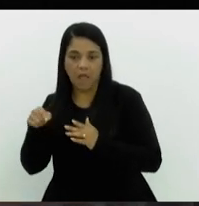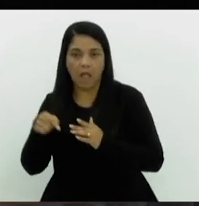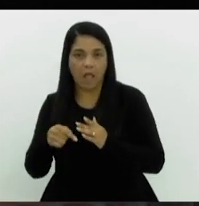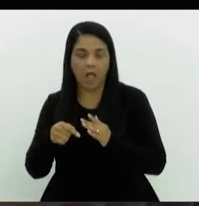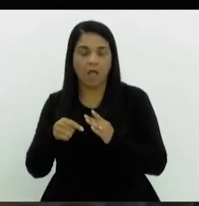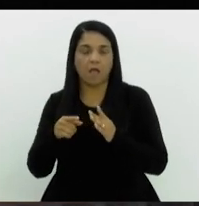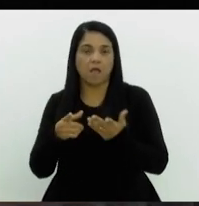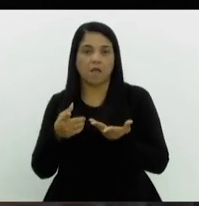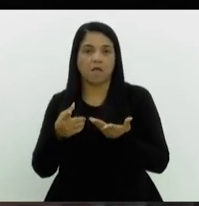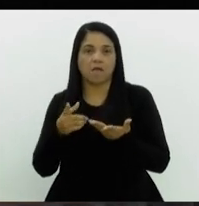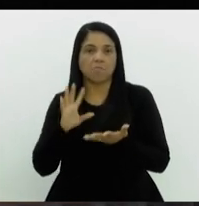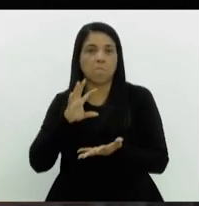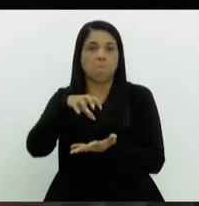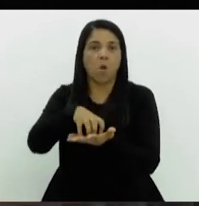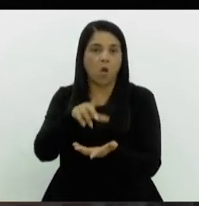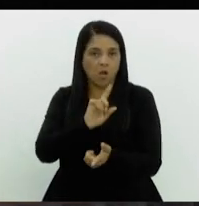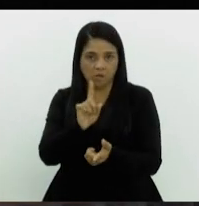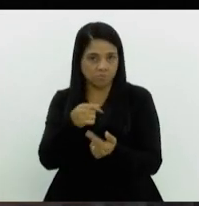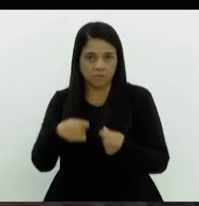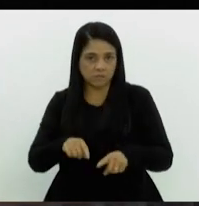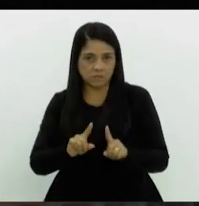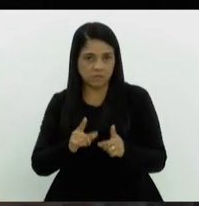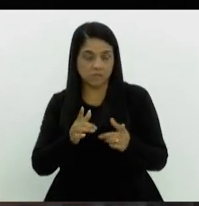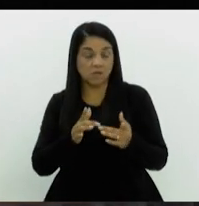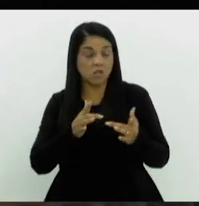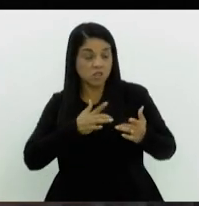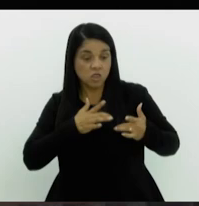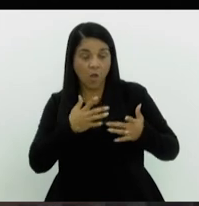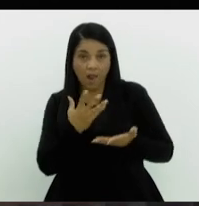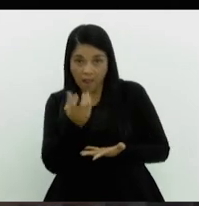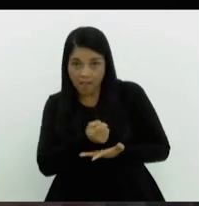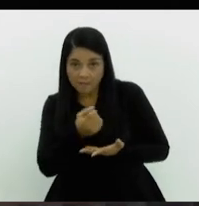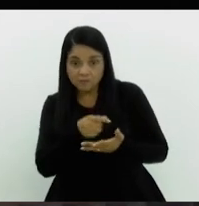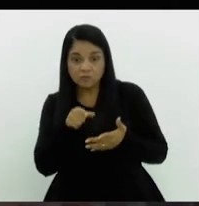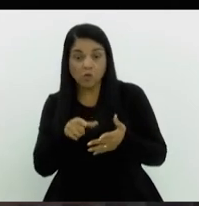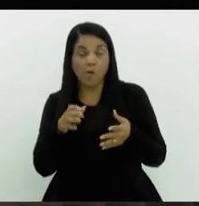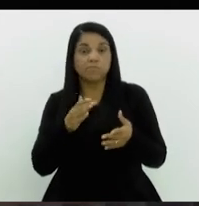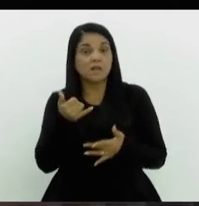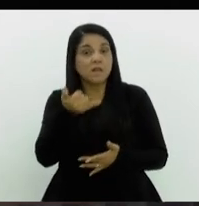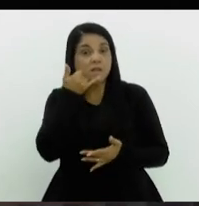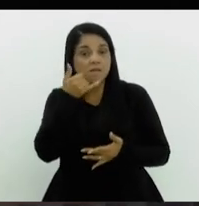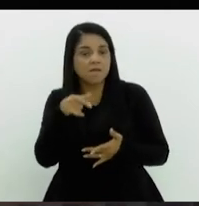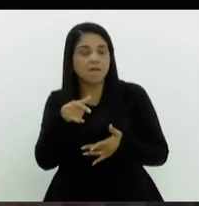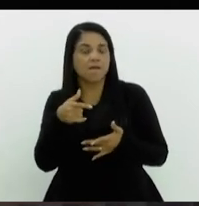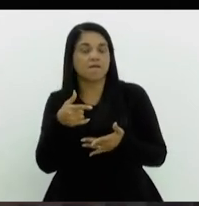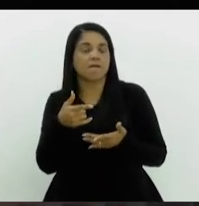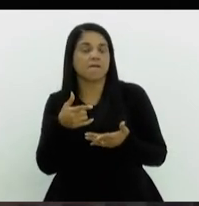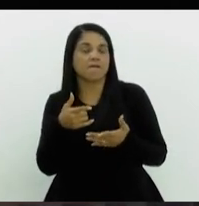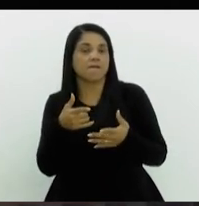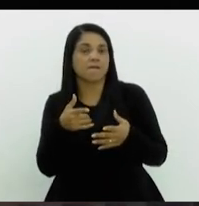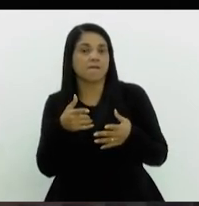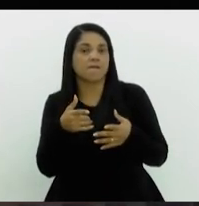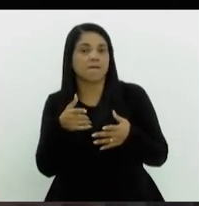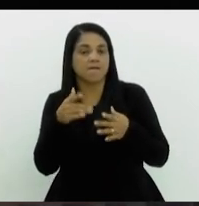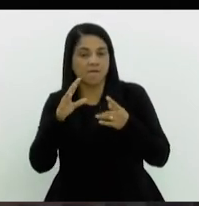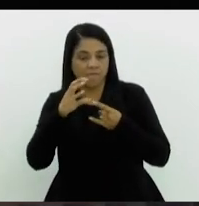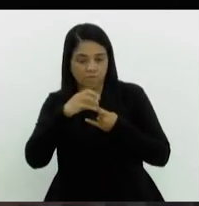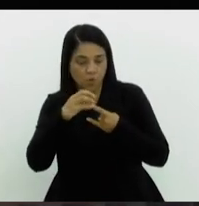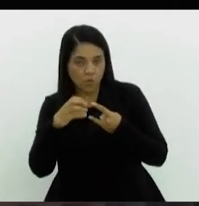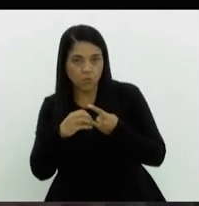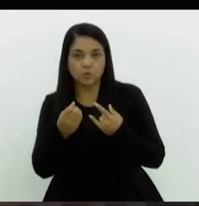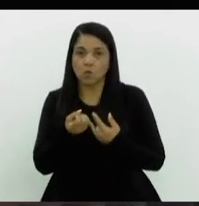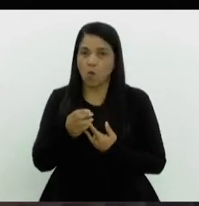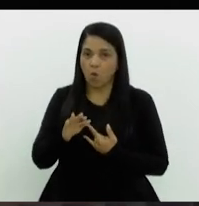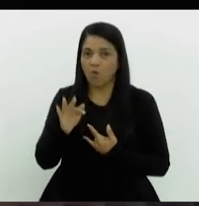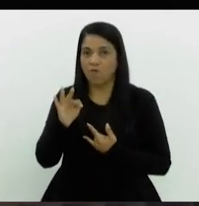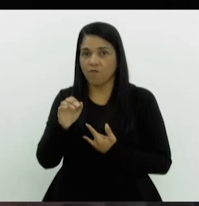nenhum posto para ela doar esse leite. Basta acionar a equipe que as pessoas vão à casa, né, com os potes